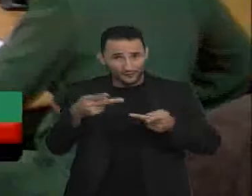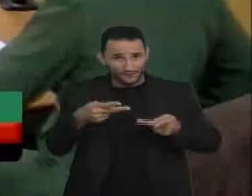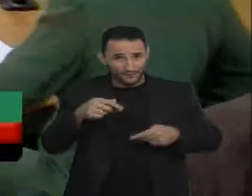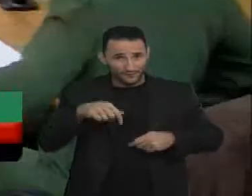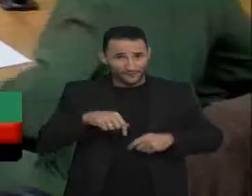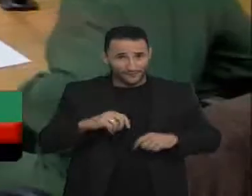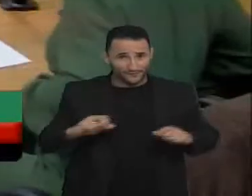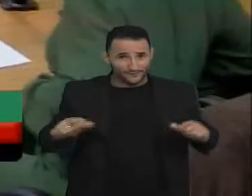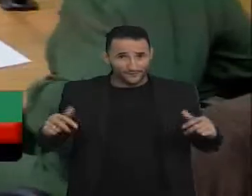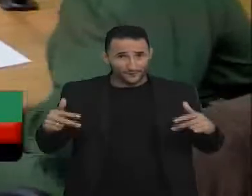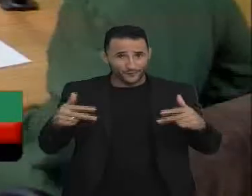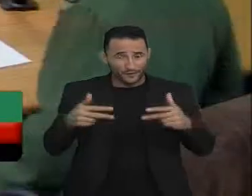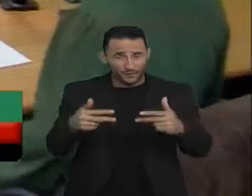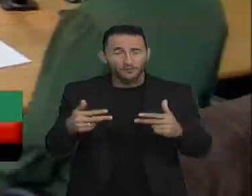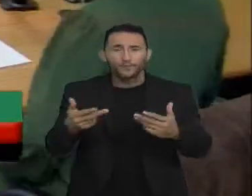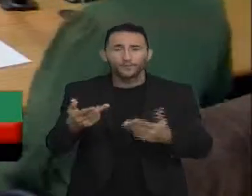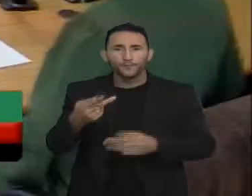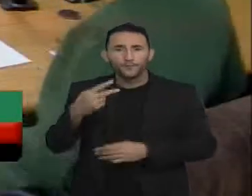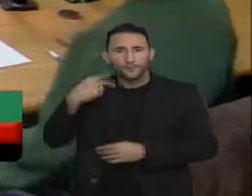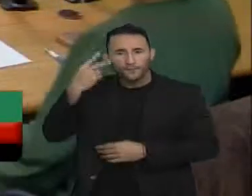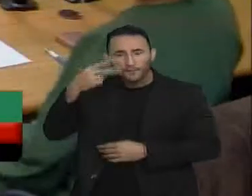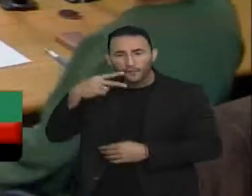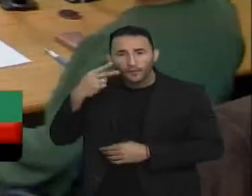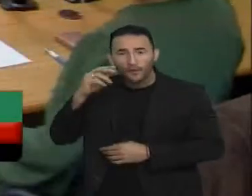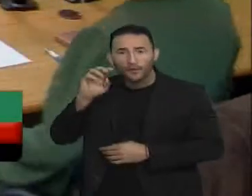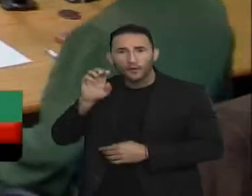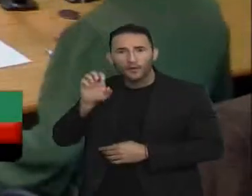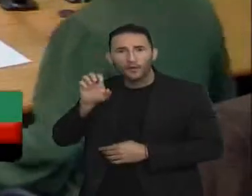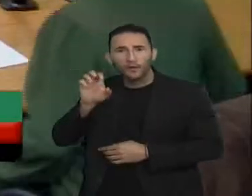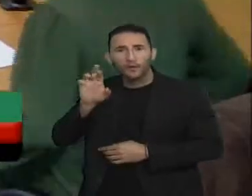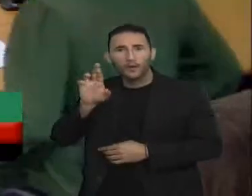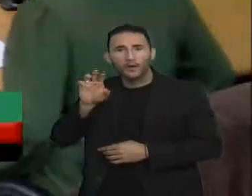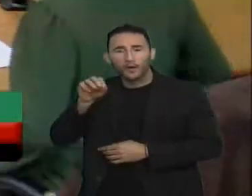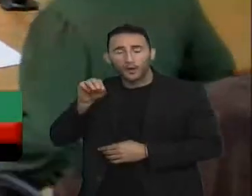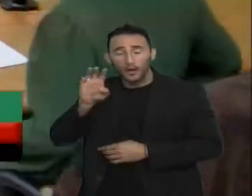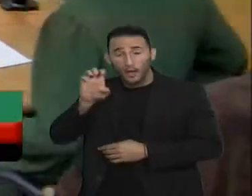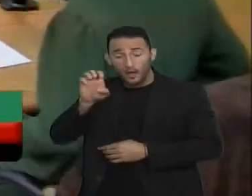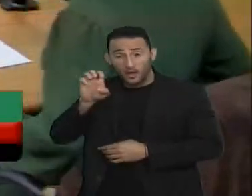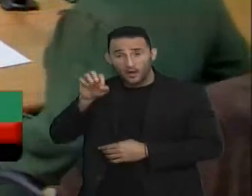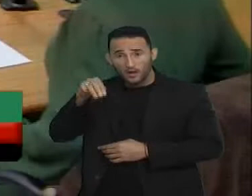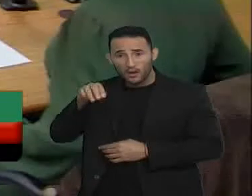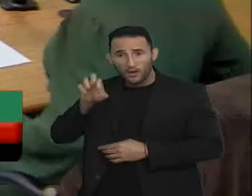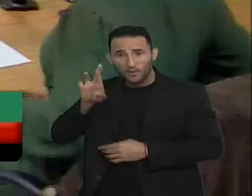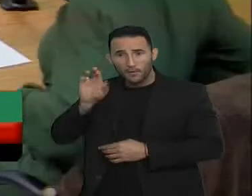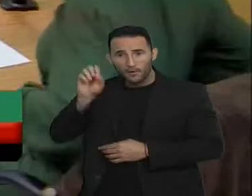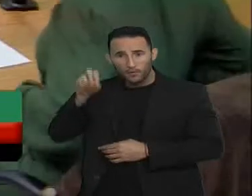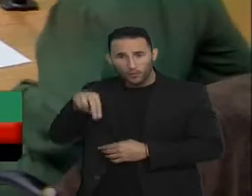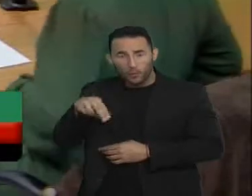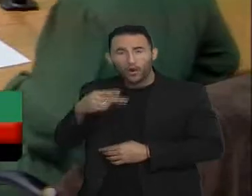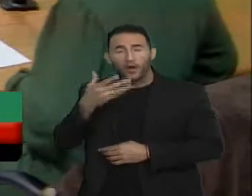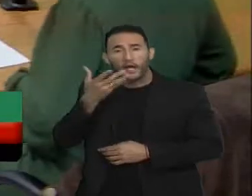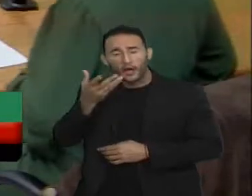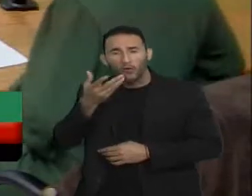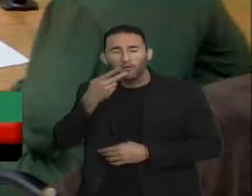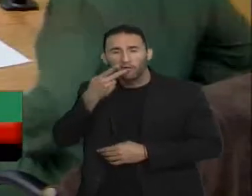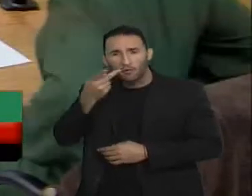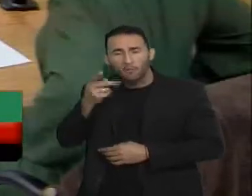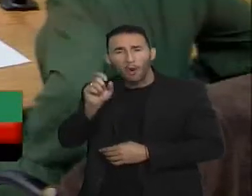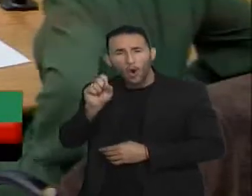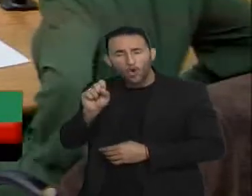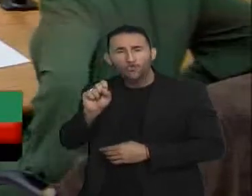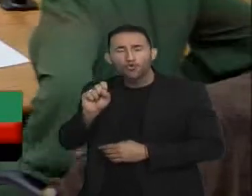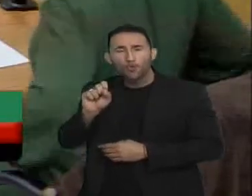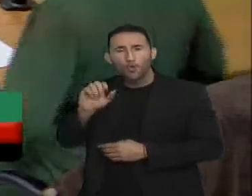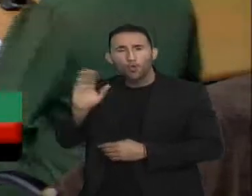vereador Emerson que possa pedir para três representantes ficarem aqui fazendo parte da mesa diretora e os